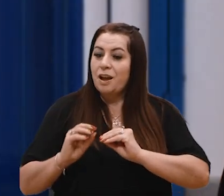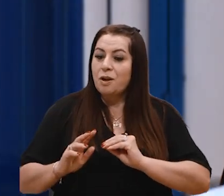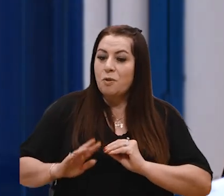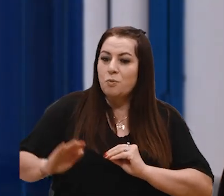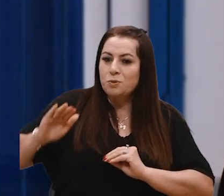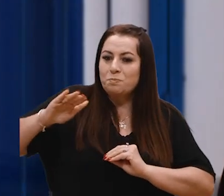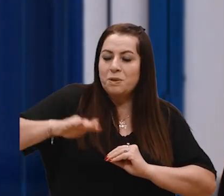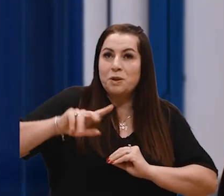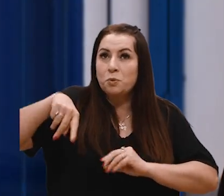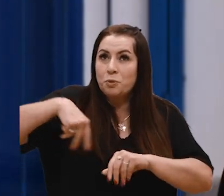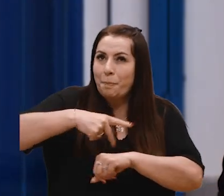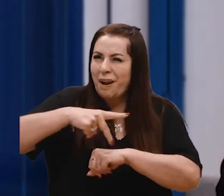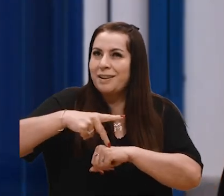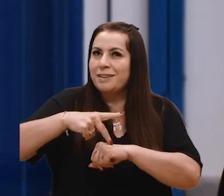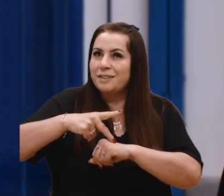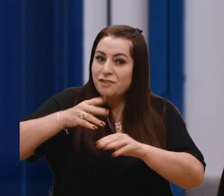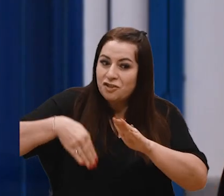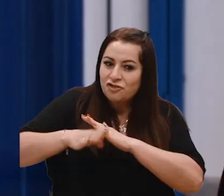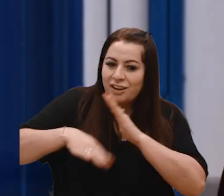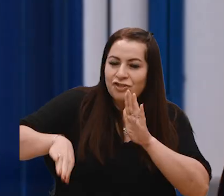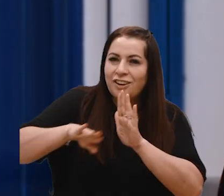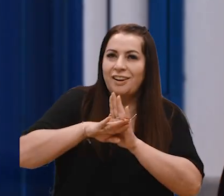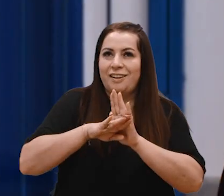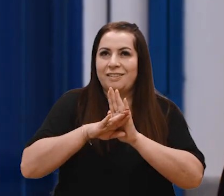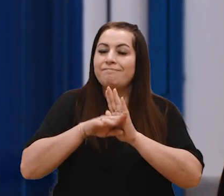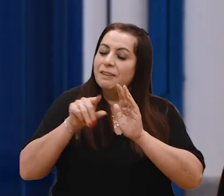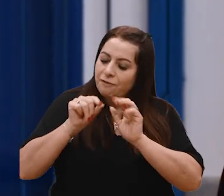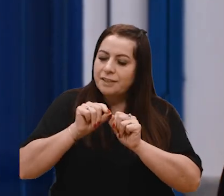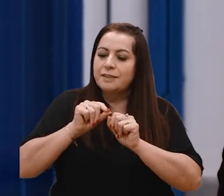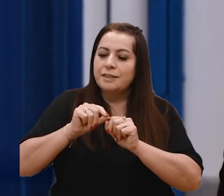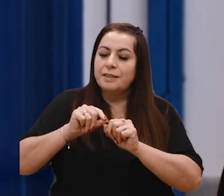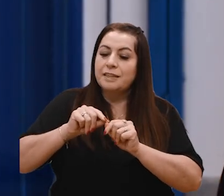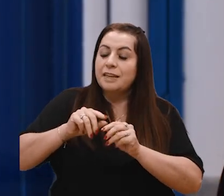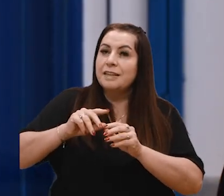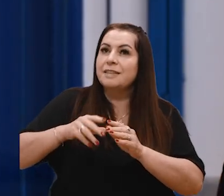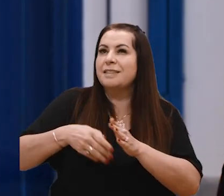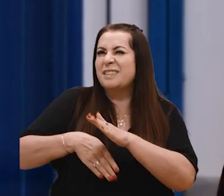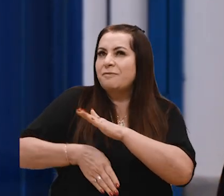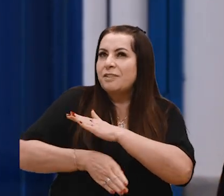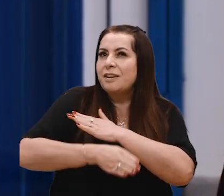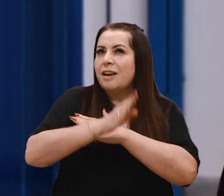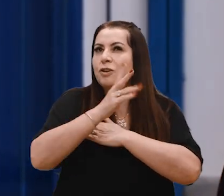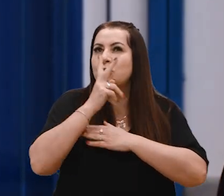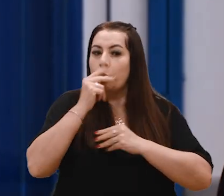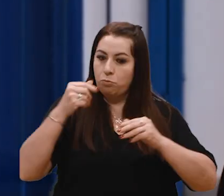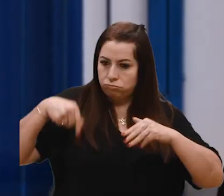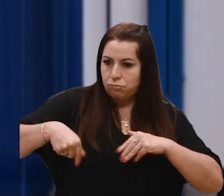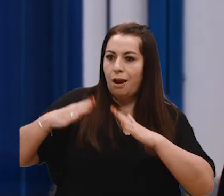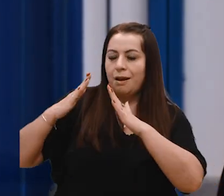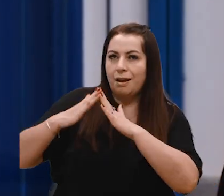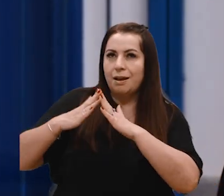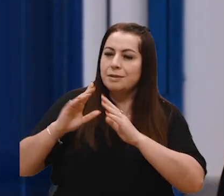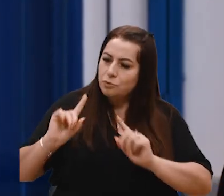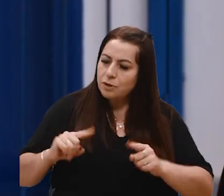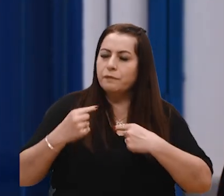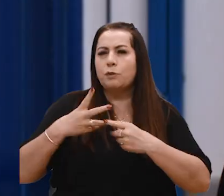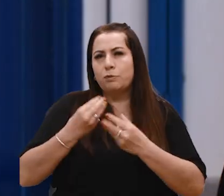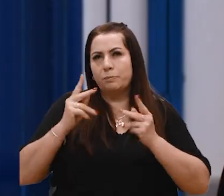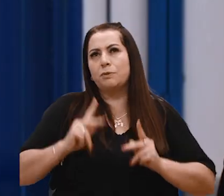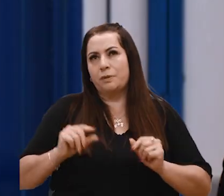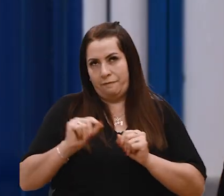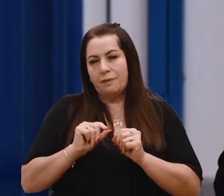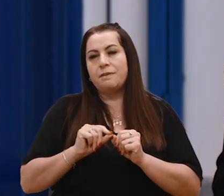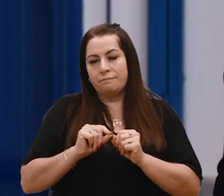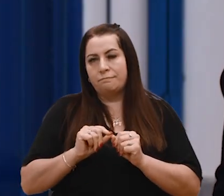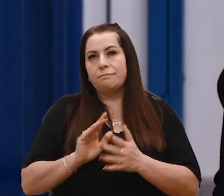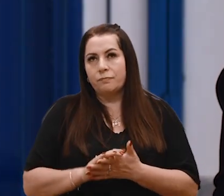colocar os pés em um outro país e fazer dessa travessia uma morada. É um desafio que